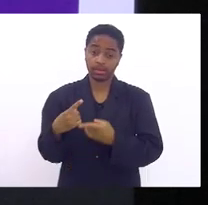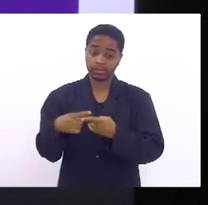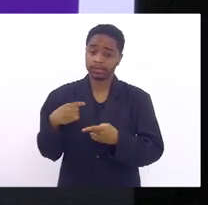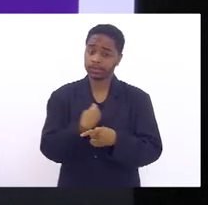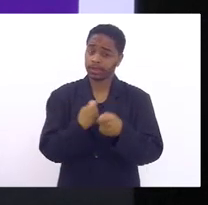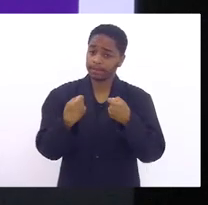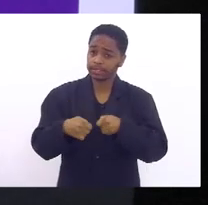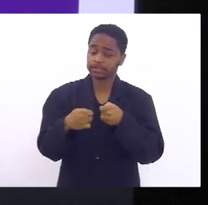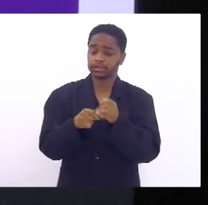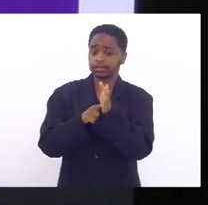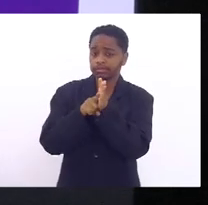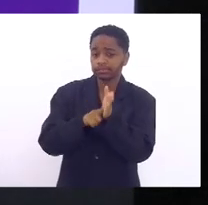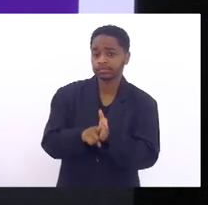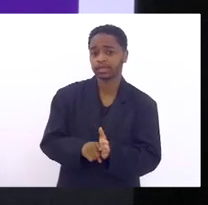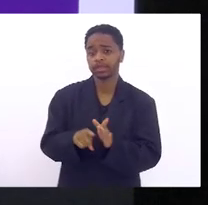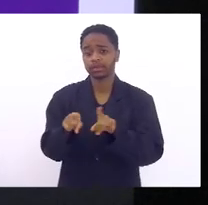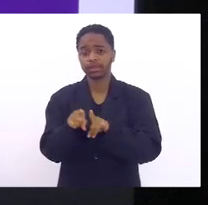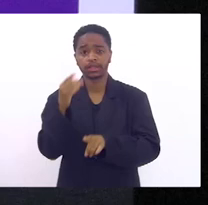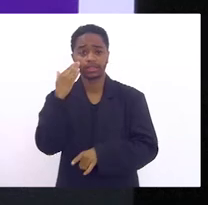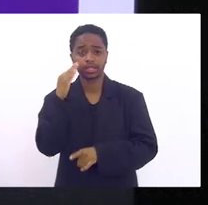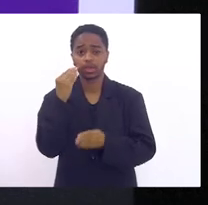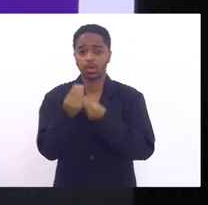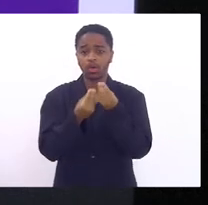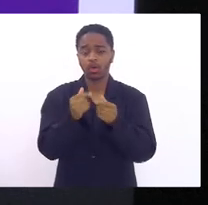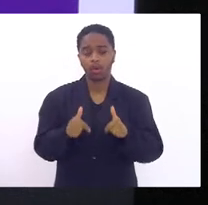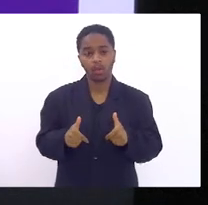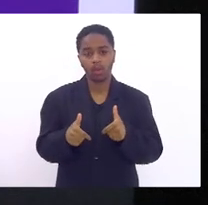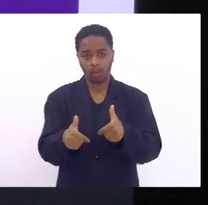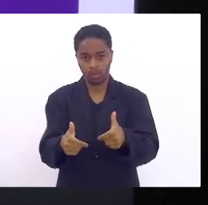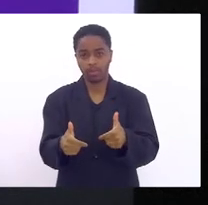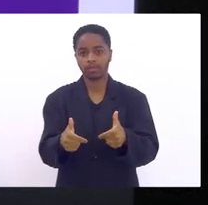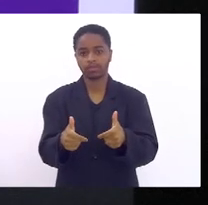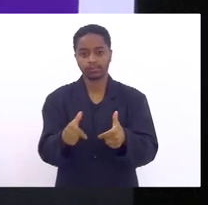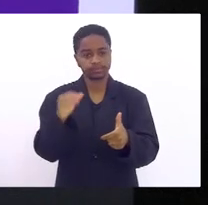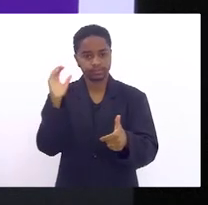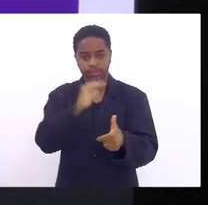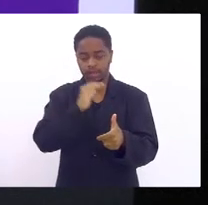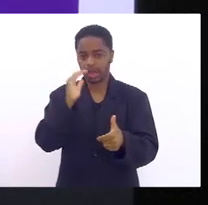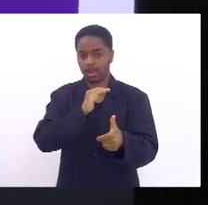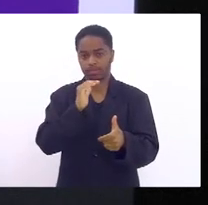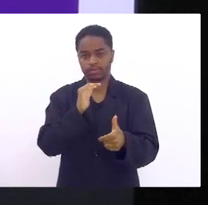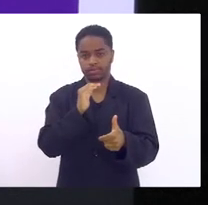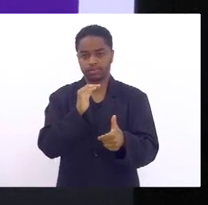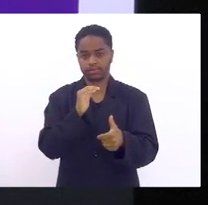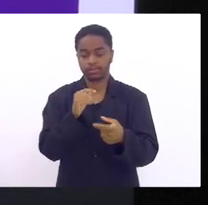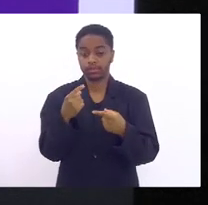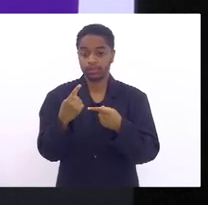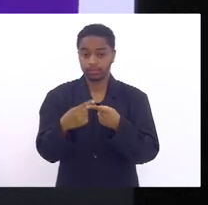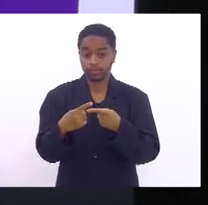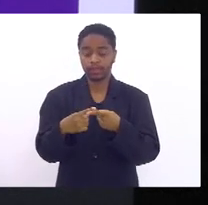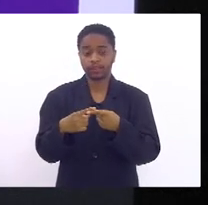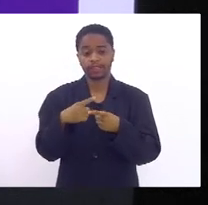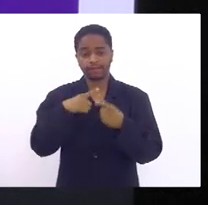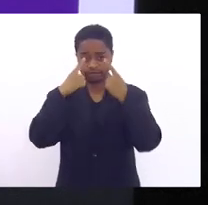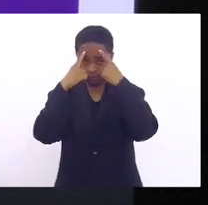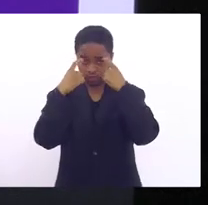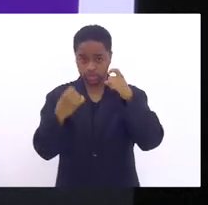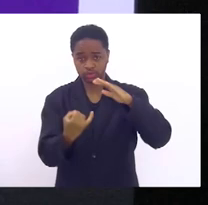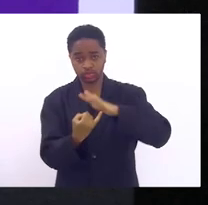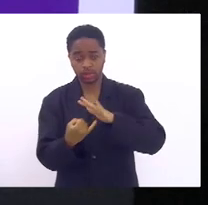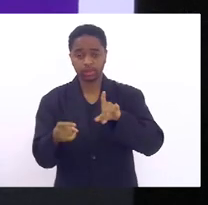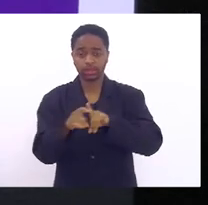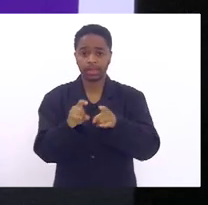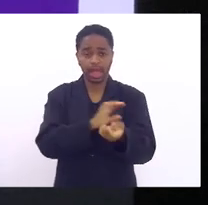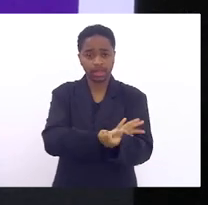e entender que ações precisam ser feitas imediatamente violência institucional racismo e